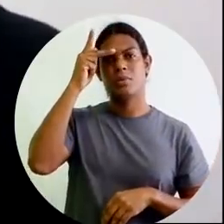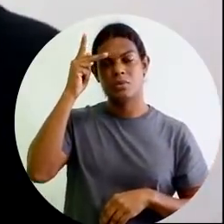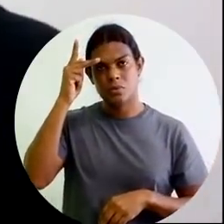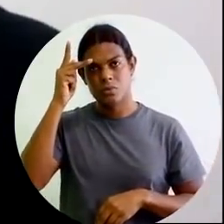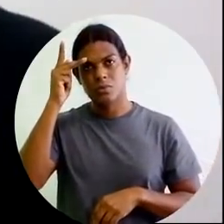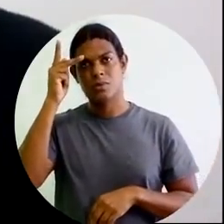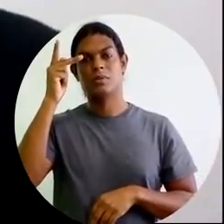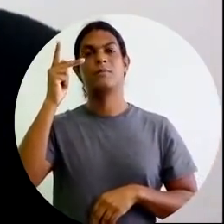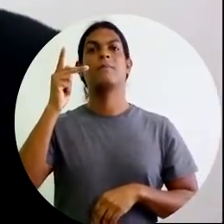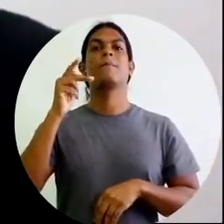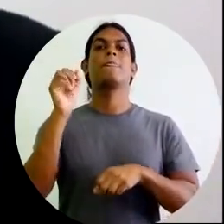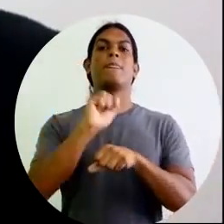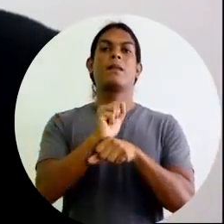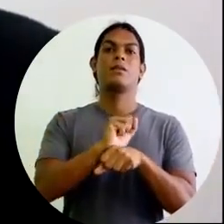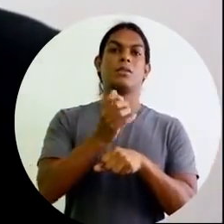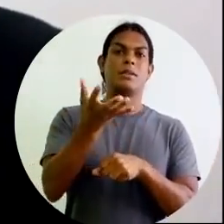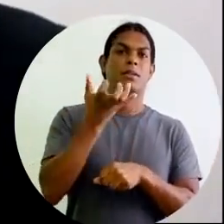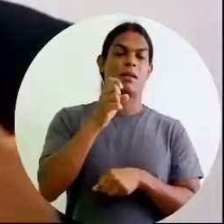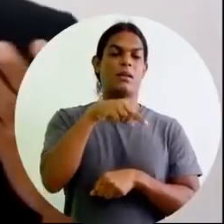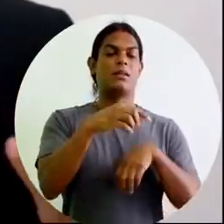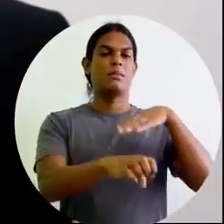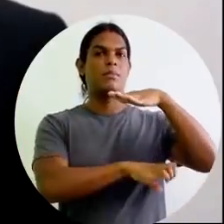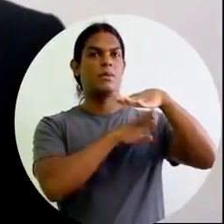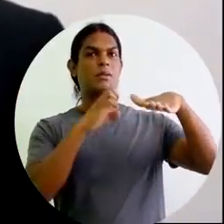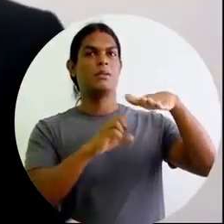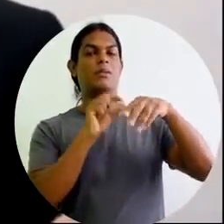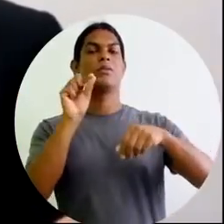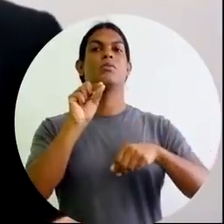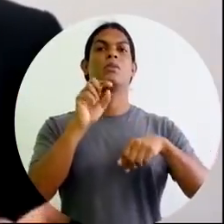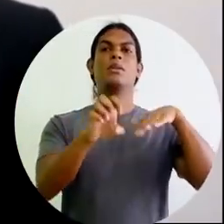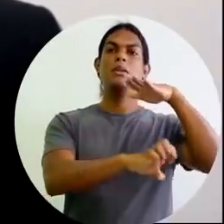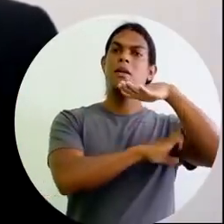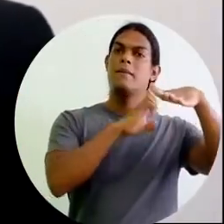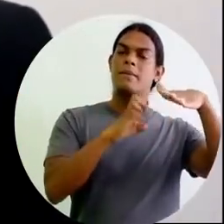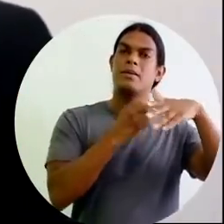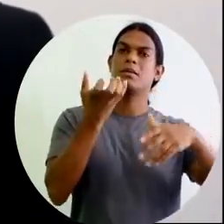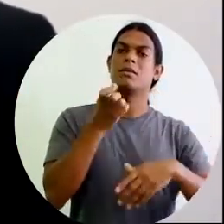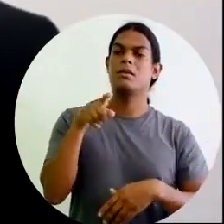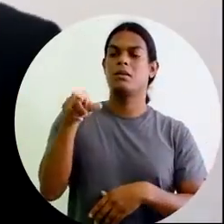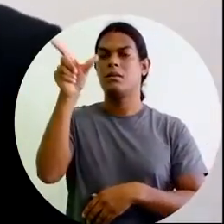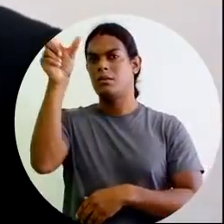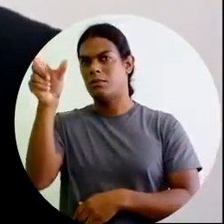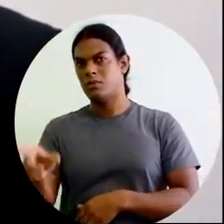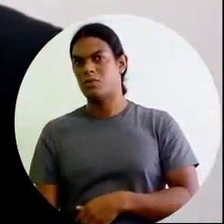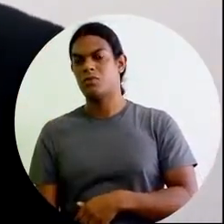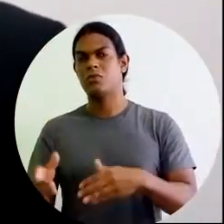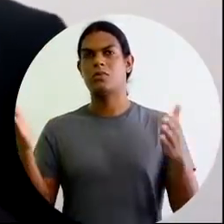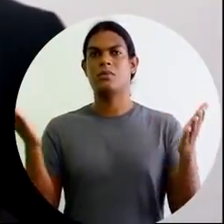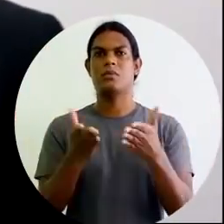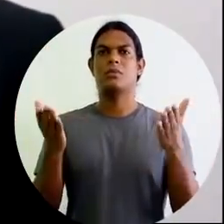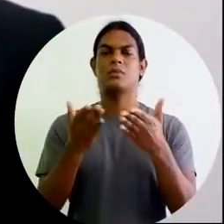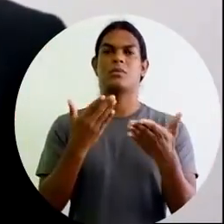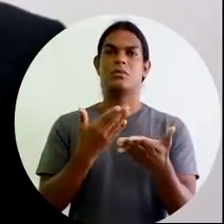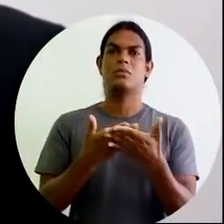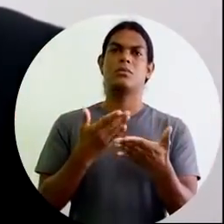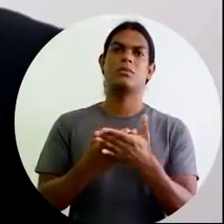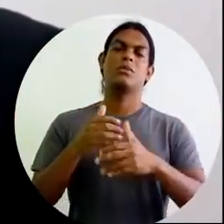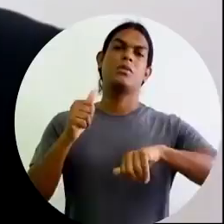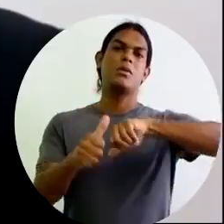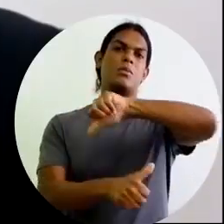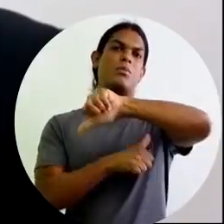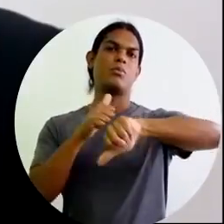que a organização espera das pessoas? Chegamos na terceira competência e falamos sobre os estudos de